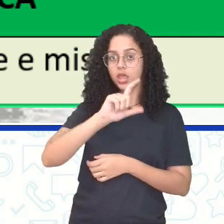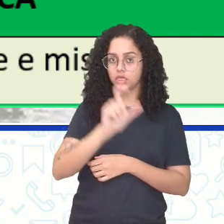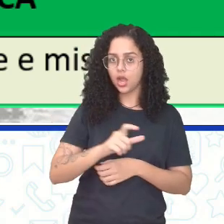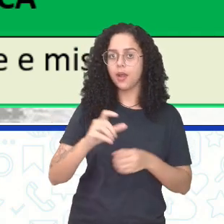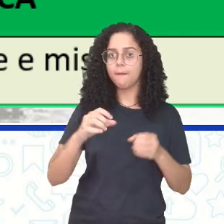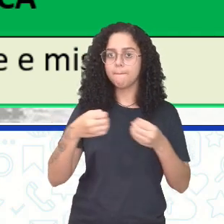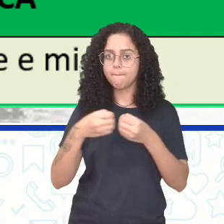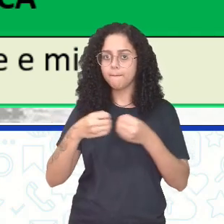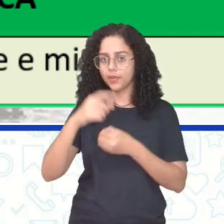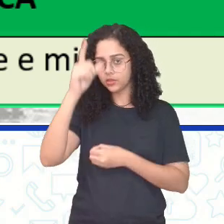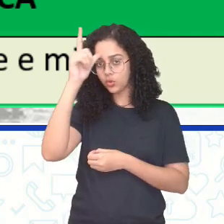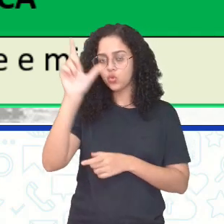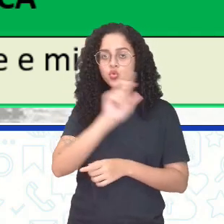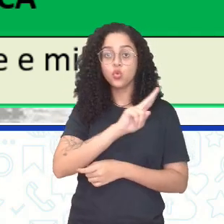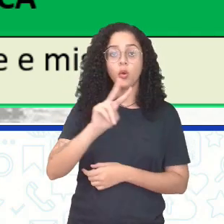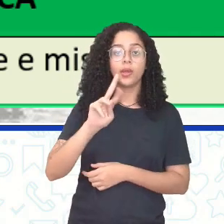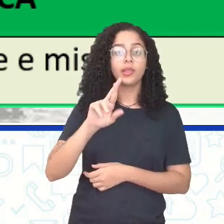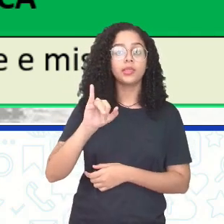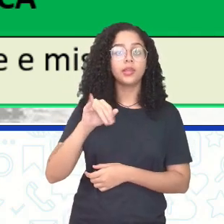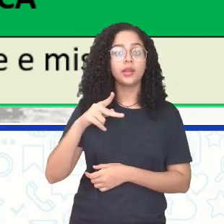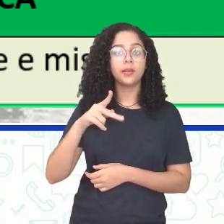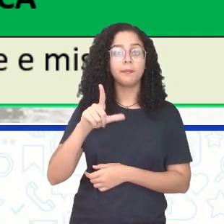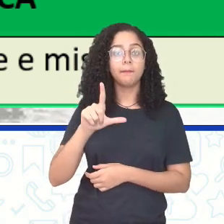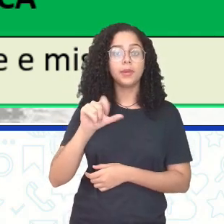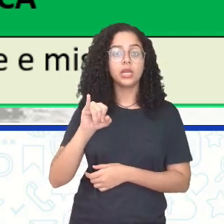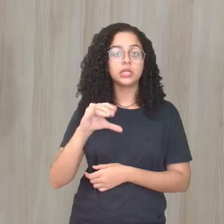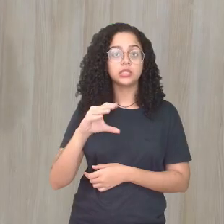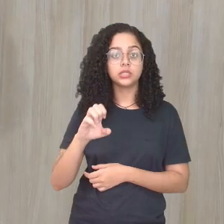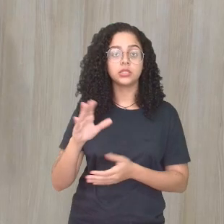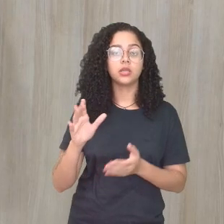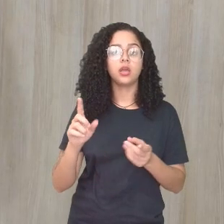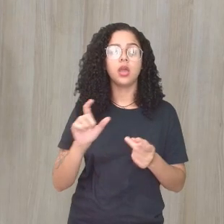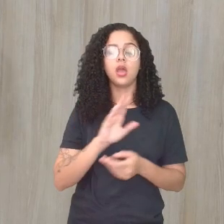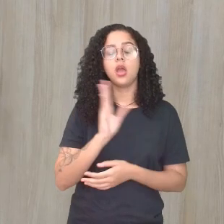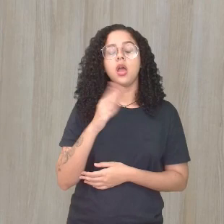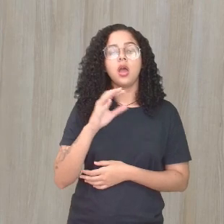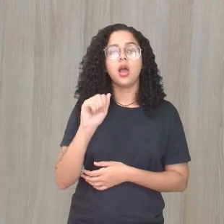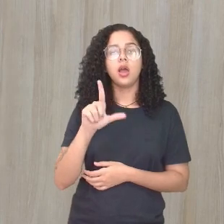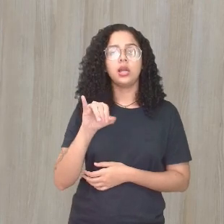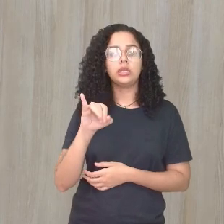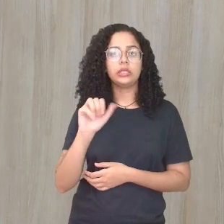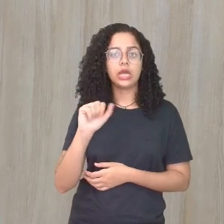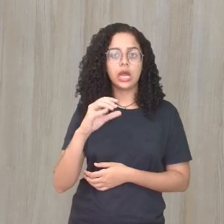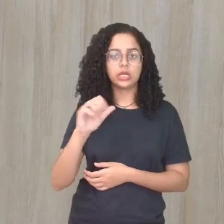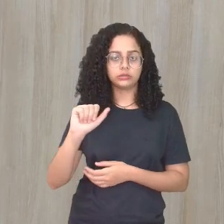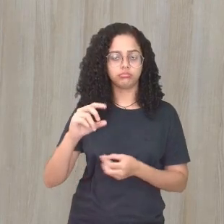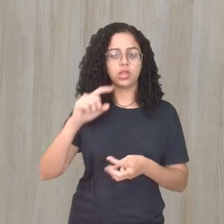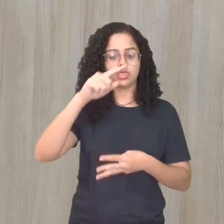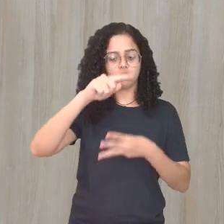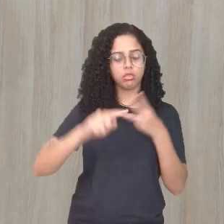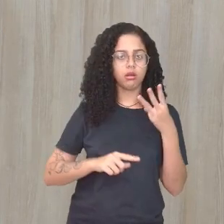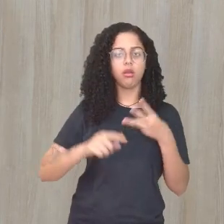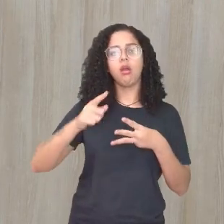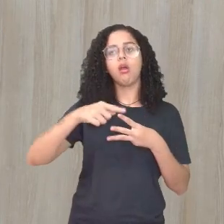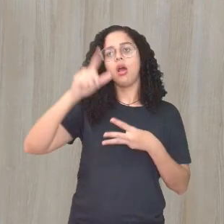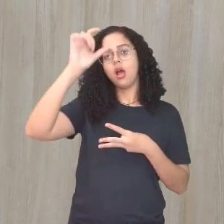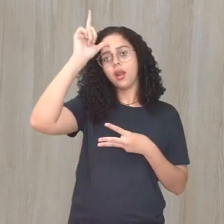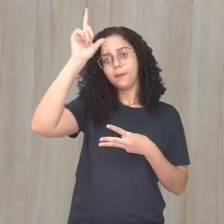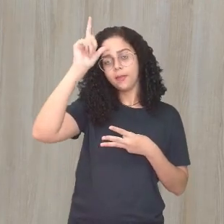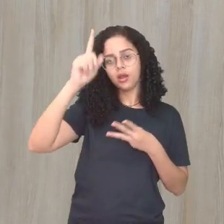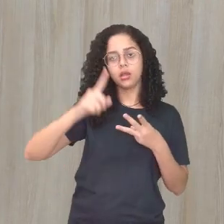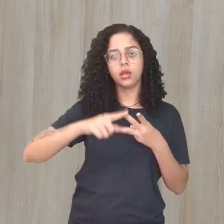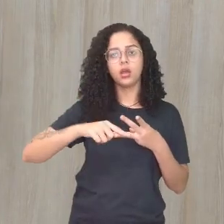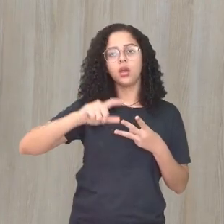chamada Tríplice Aliança, né, que tinha lá a Alemanha, Itália e o Império Austro-Húngaro,